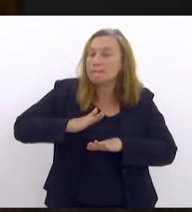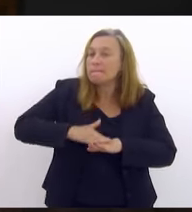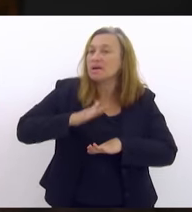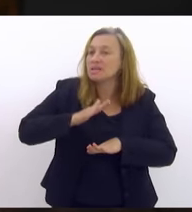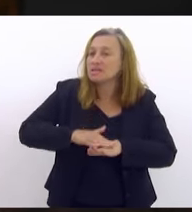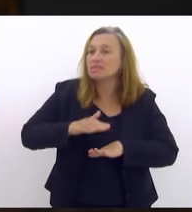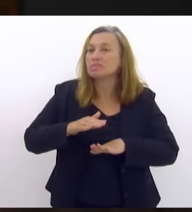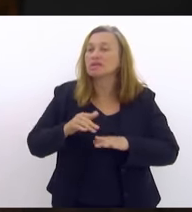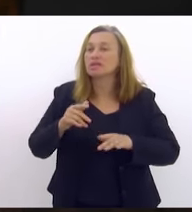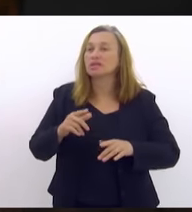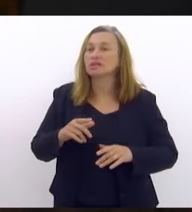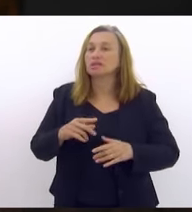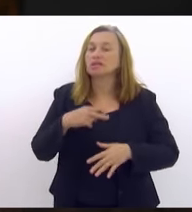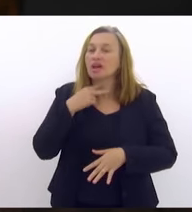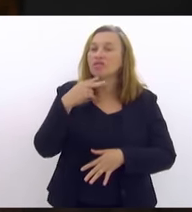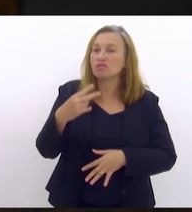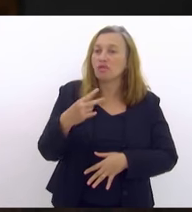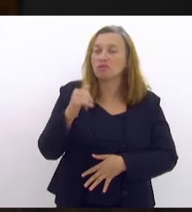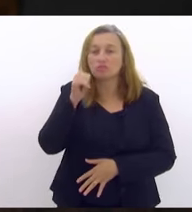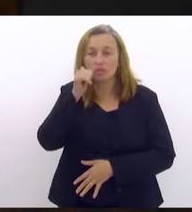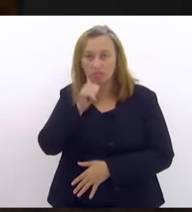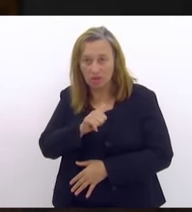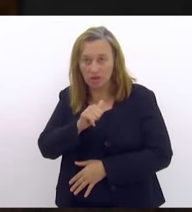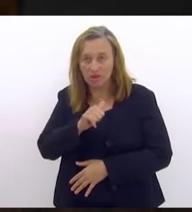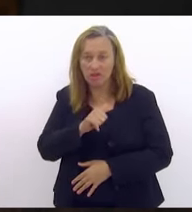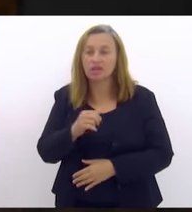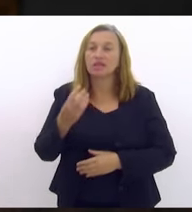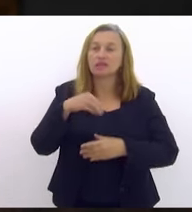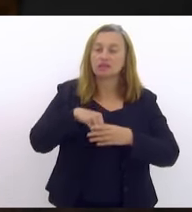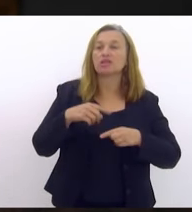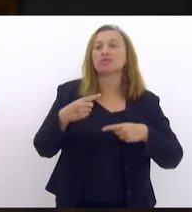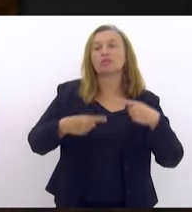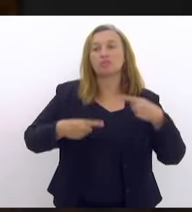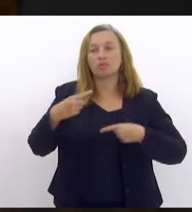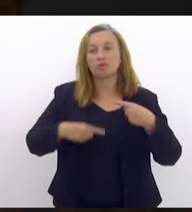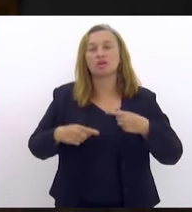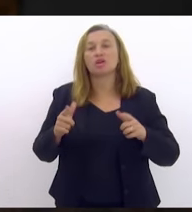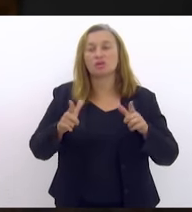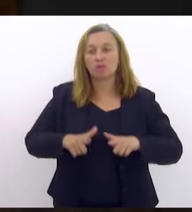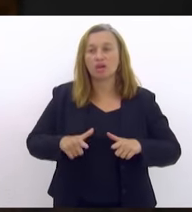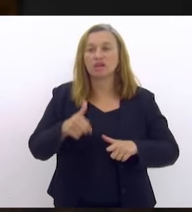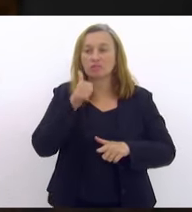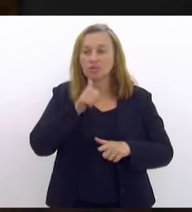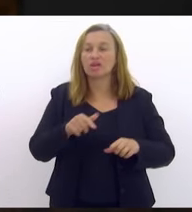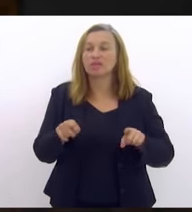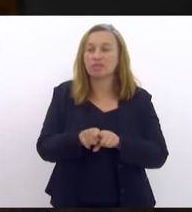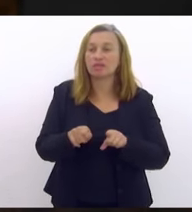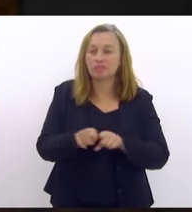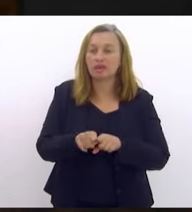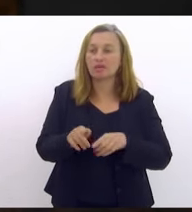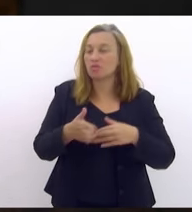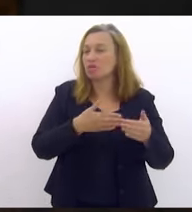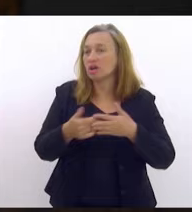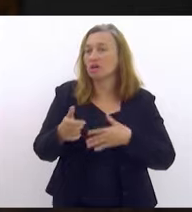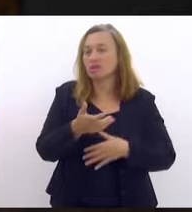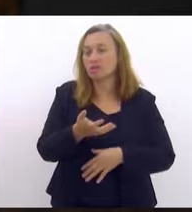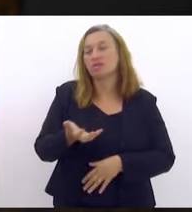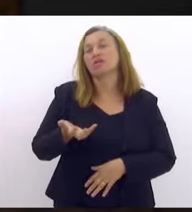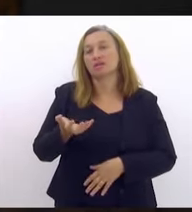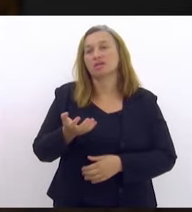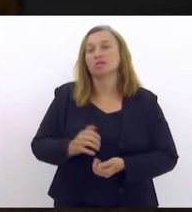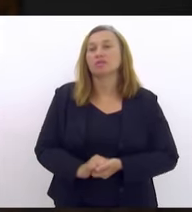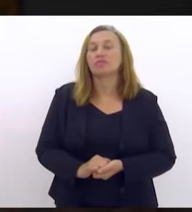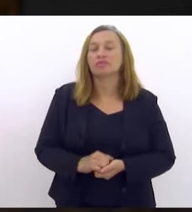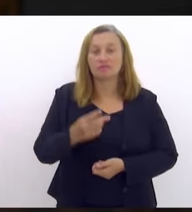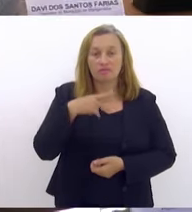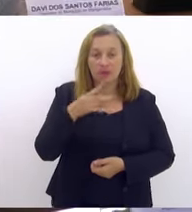dar espaço, né, para a figura feminina dentro da política, que lugar de mulher é onde ela quiser, né? A gente tem falado